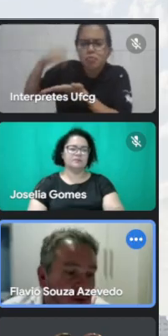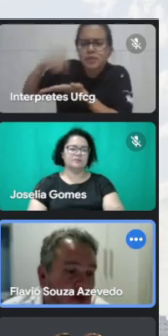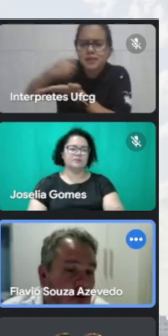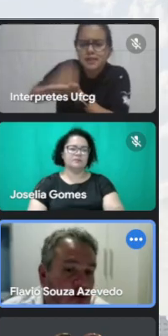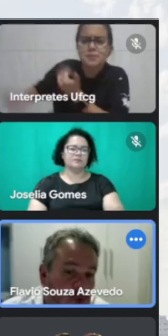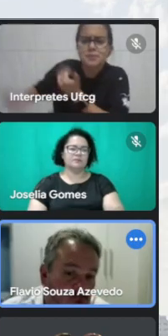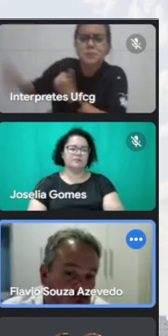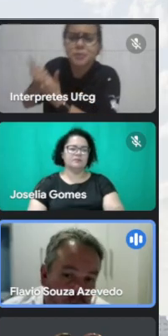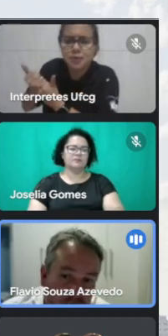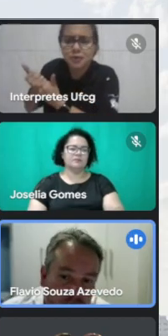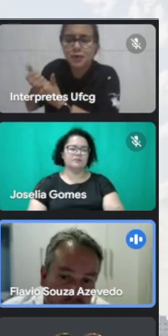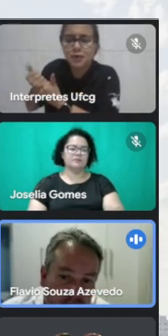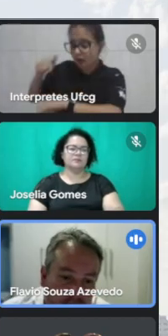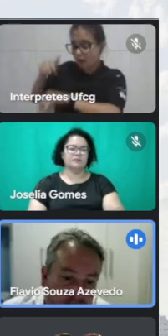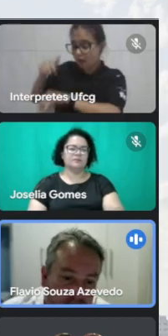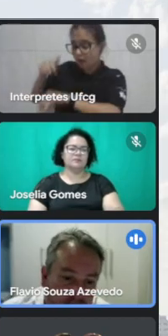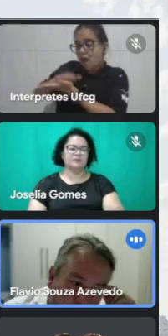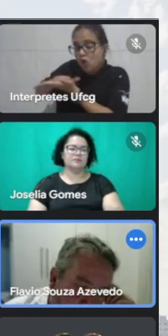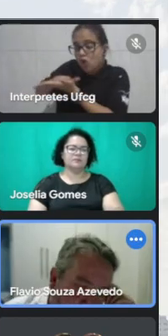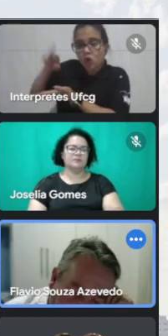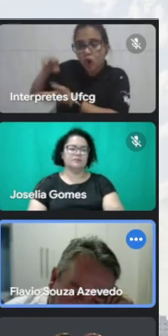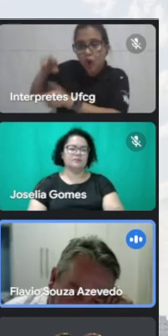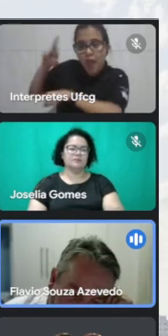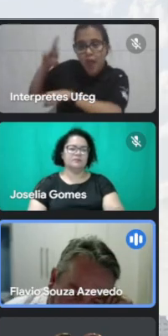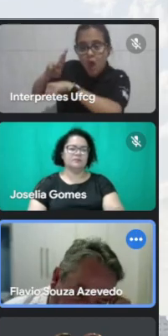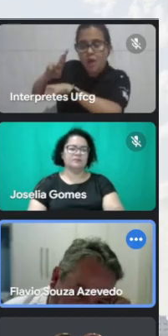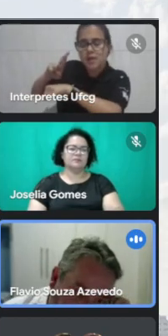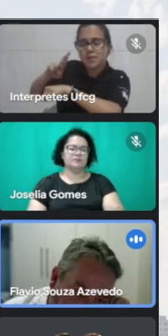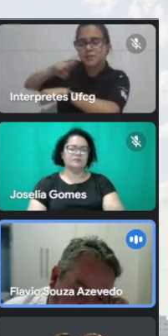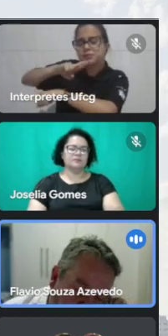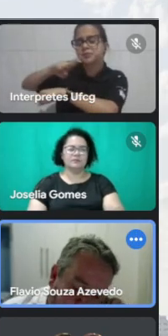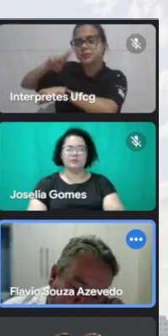rocha. Tudo isso precisa ser